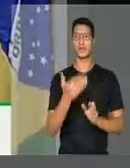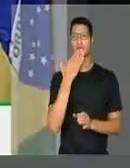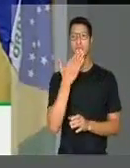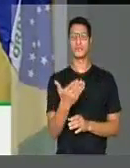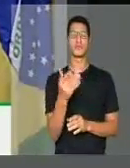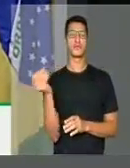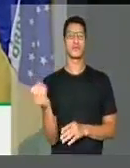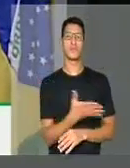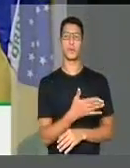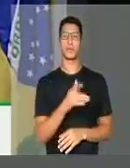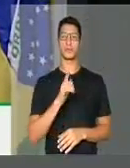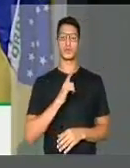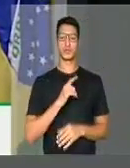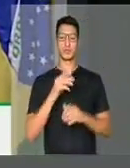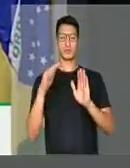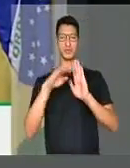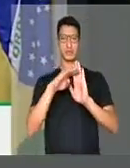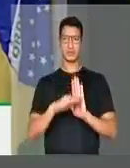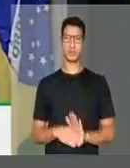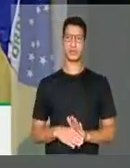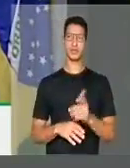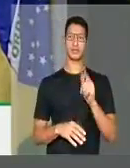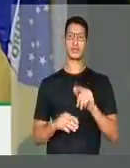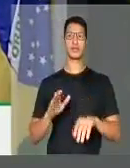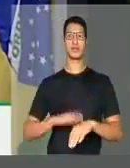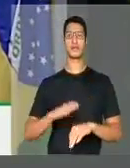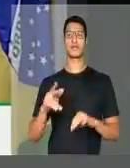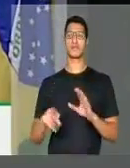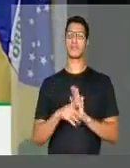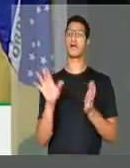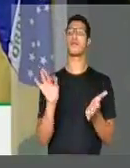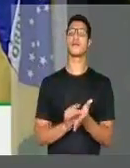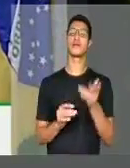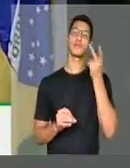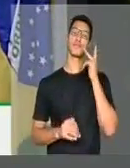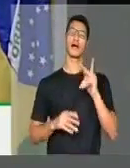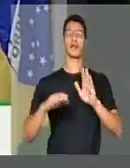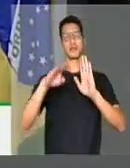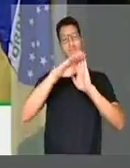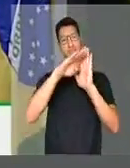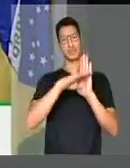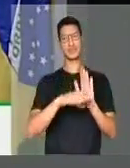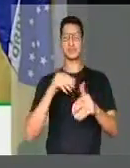uma nova forma de disciplina, sem dar margem exatamente